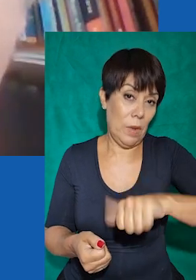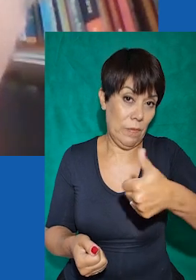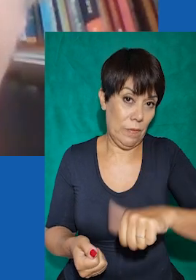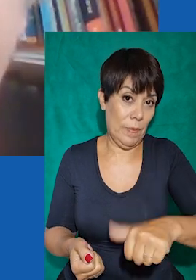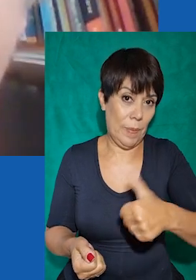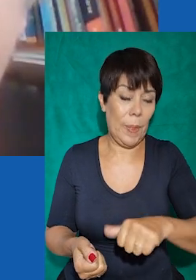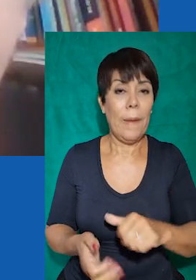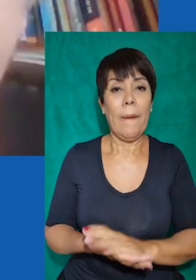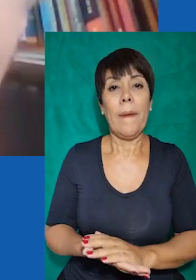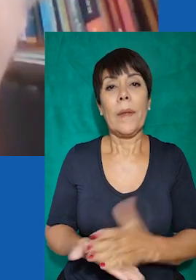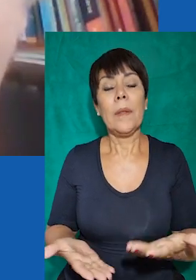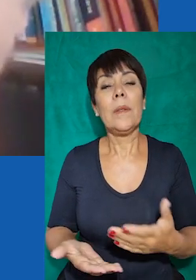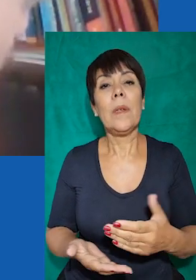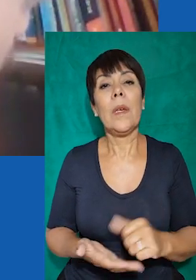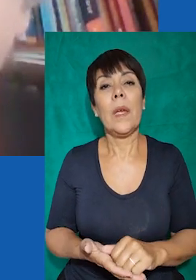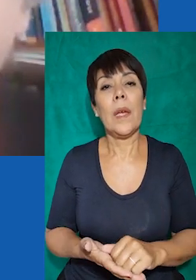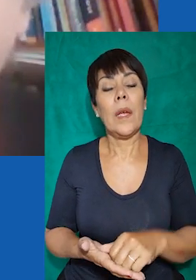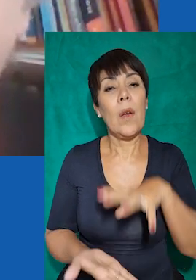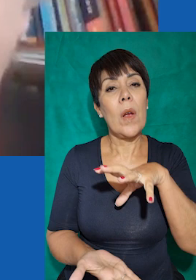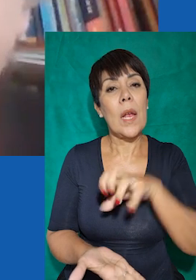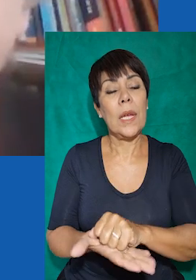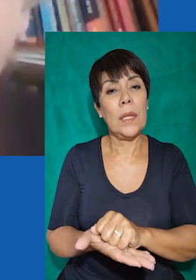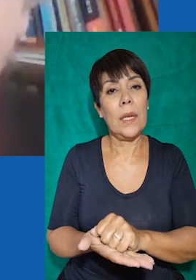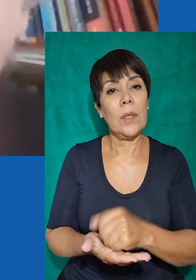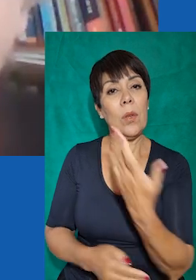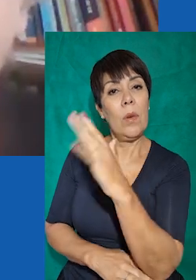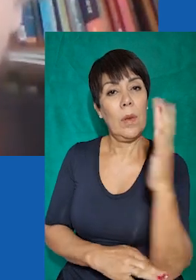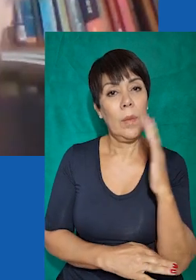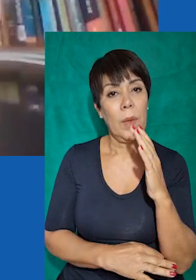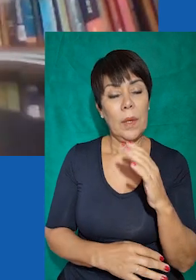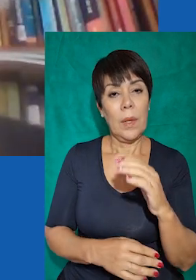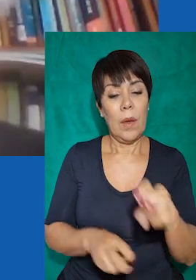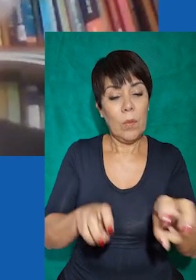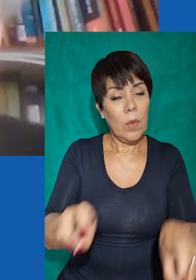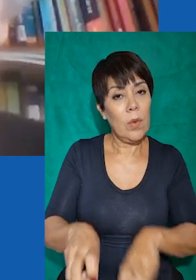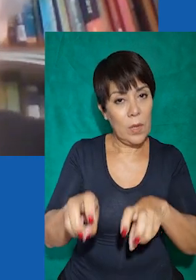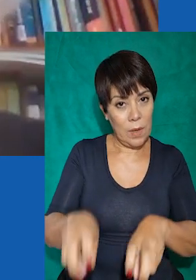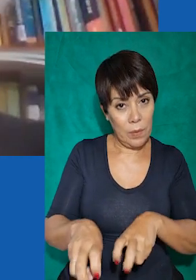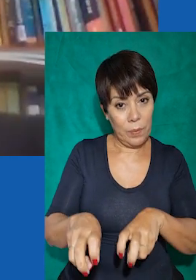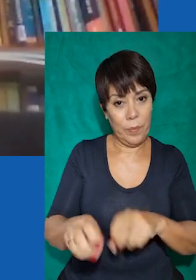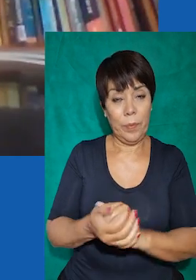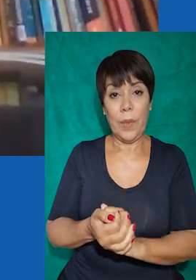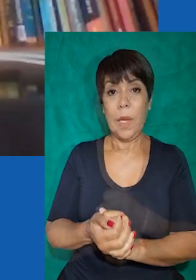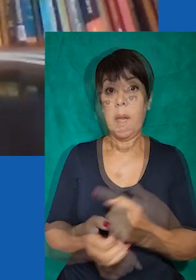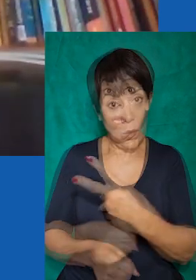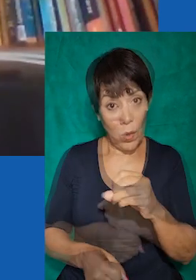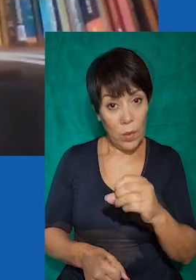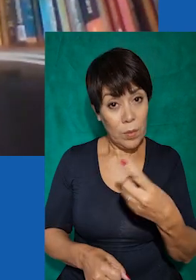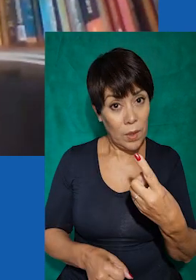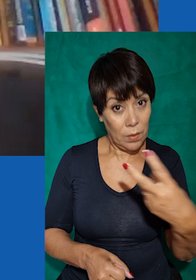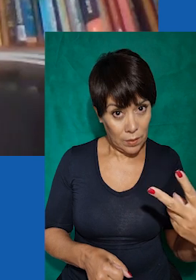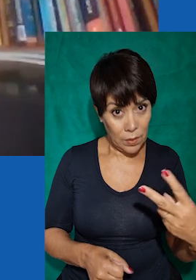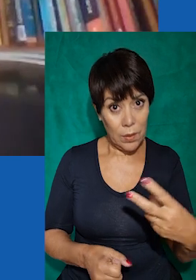é, curiosamente, o cadastro ambiental rural. Vocês talvez se lembrem que em 2012